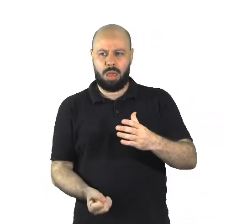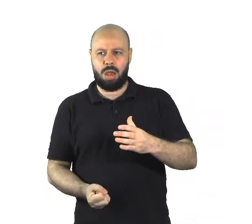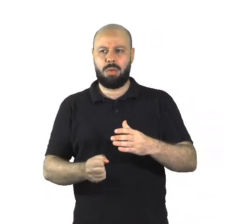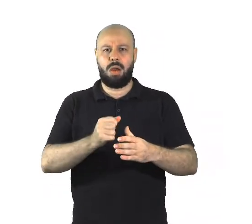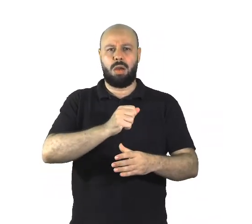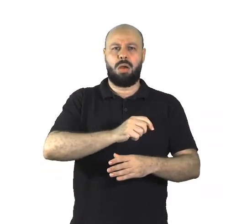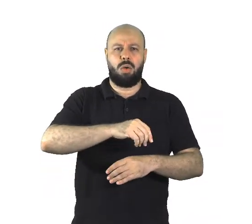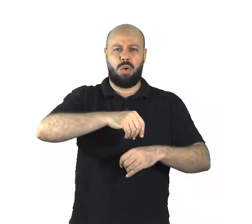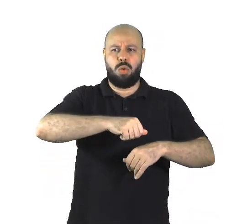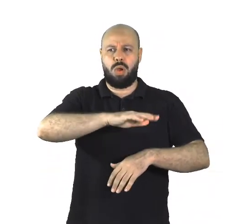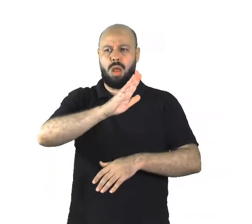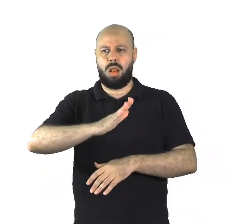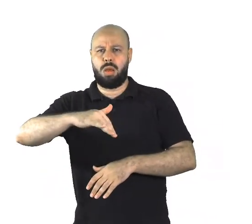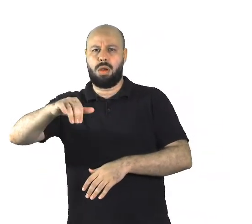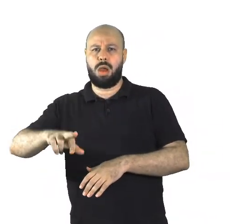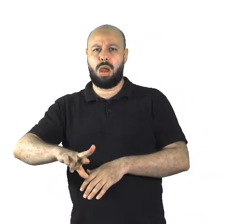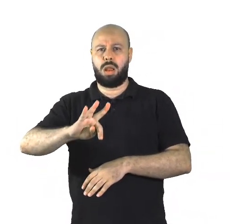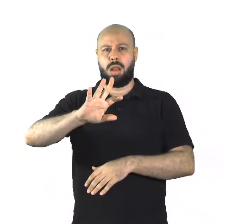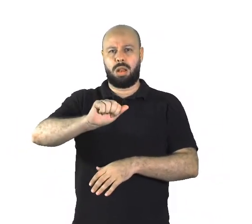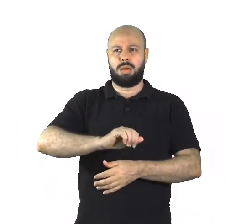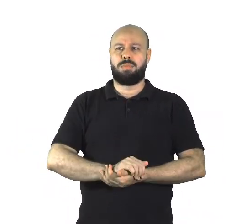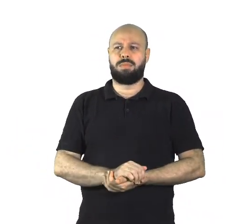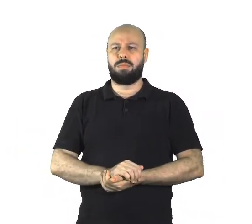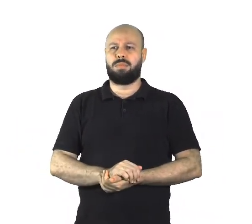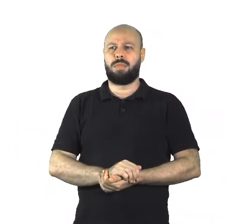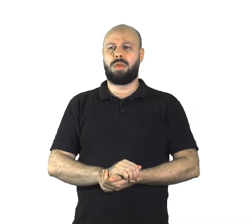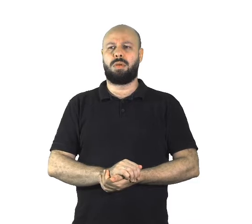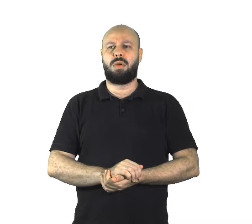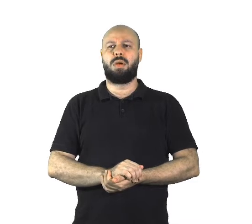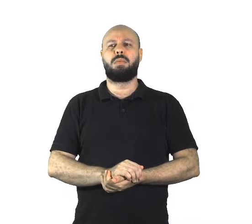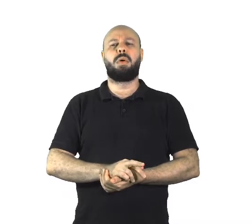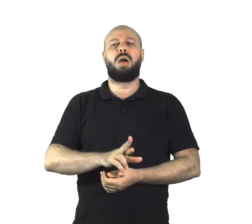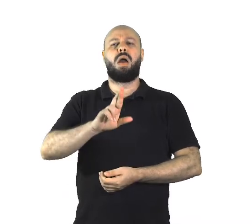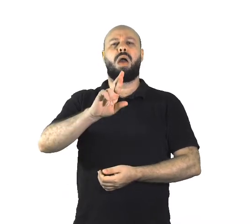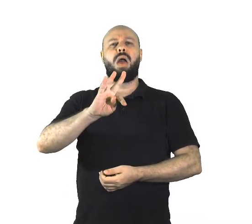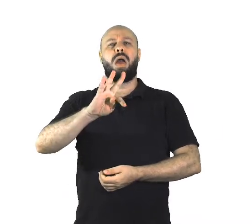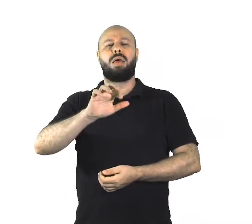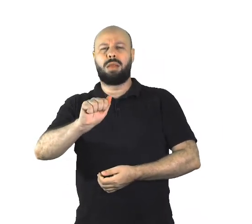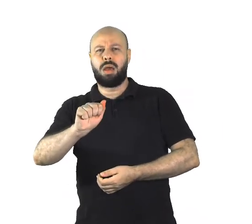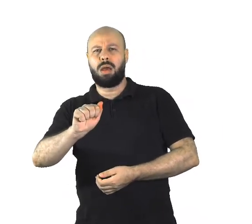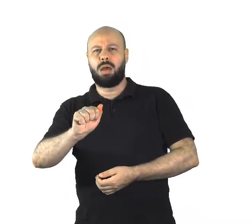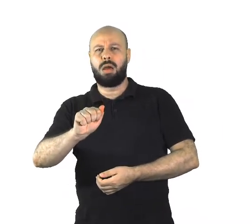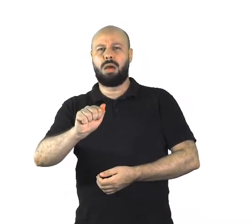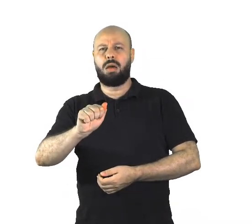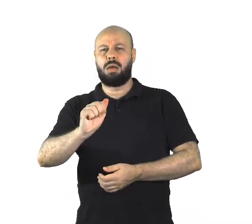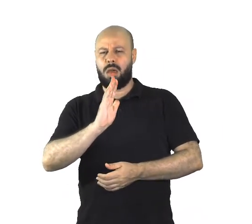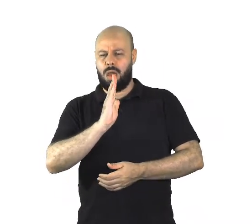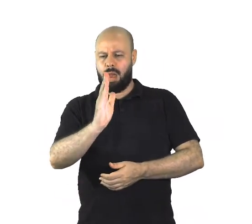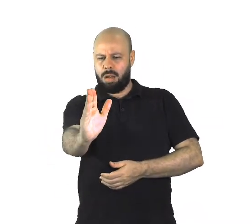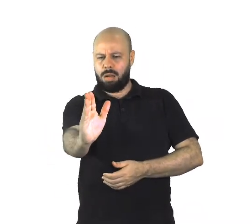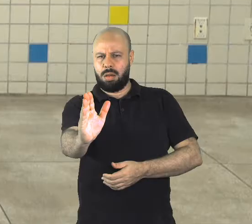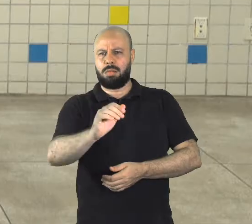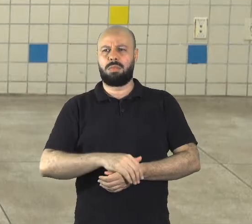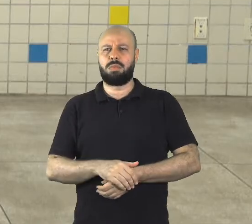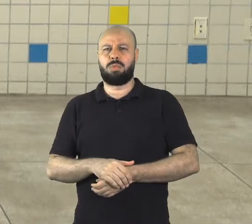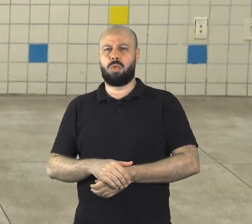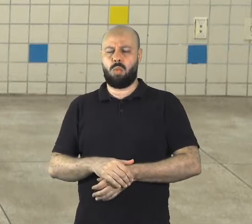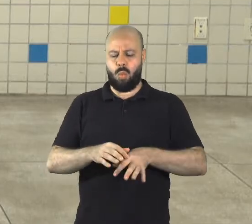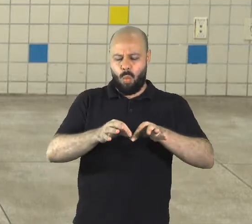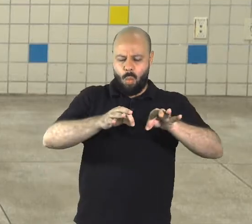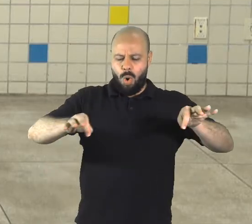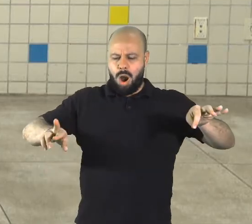Rita. Olha a palavra reta em destaque. Observe que todas essas palavras, o R está